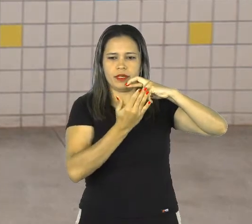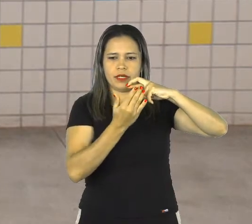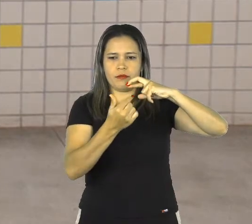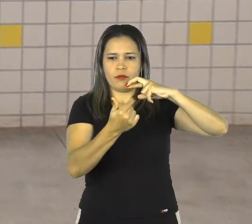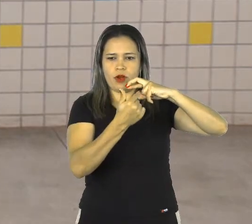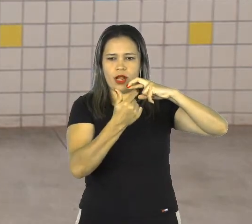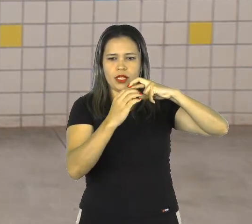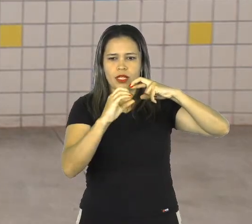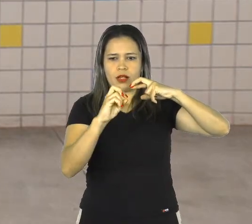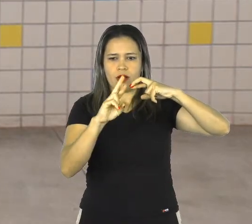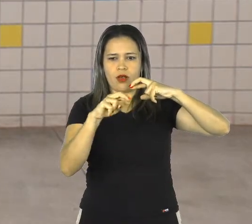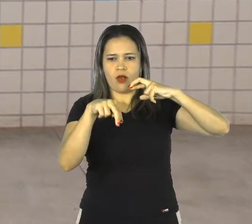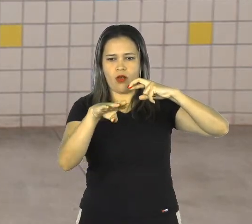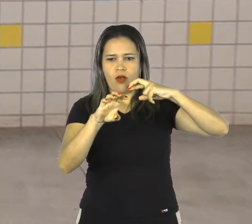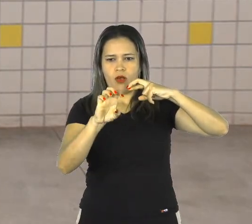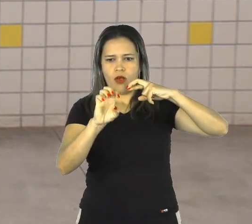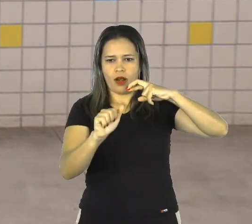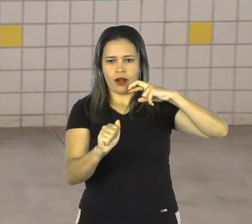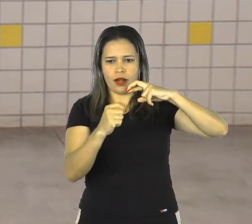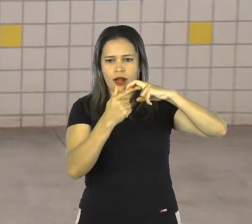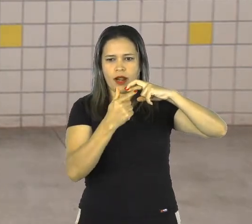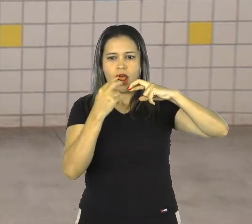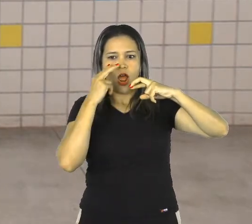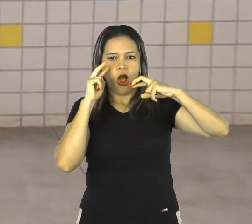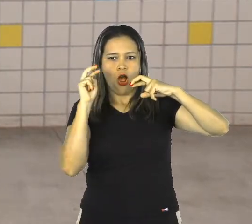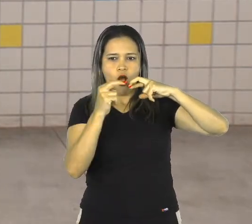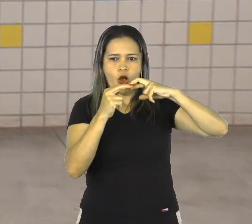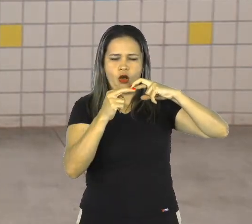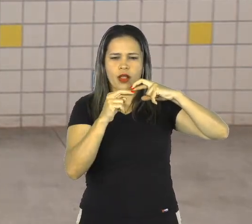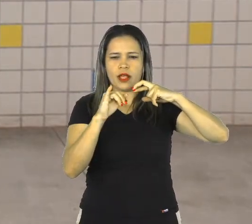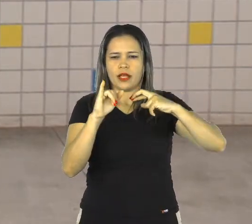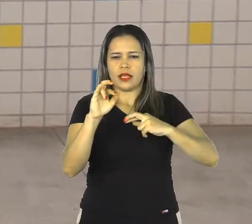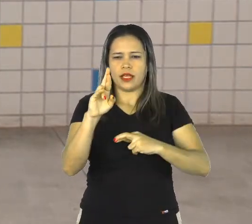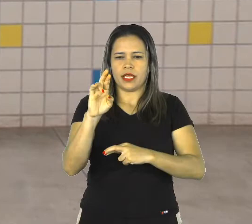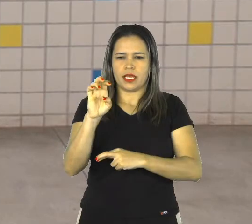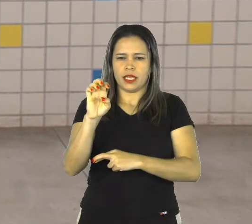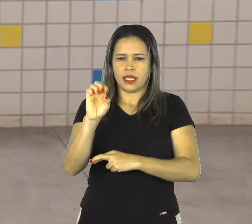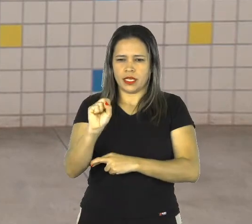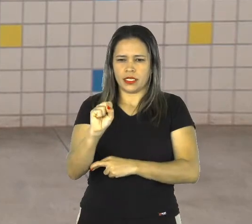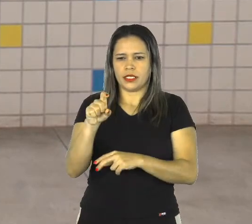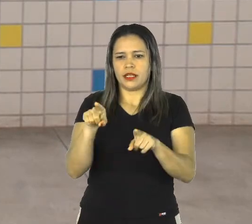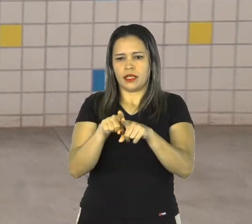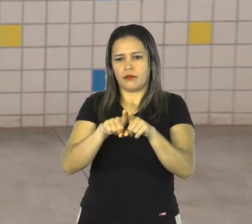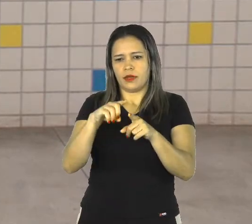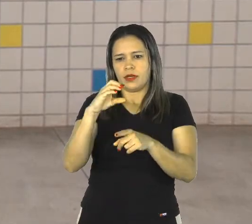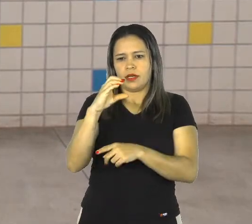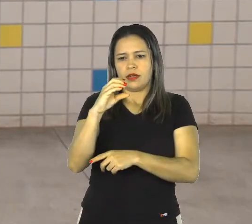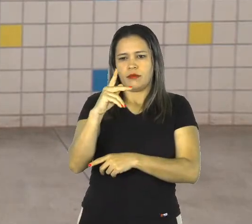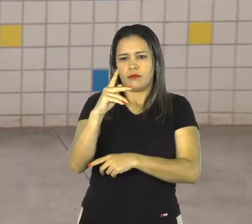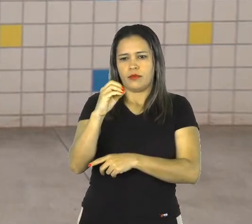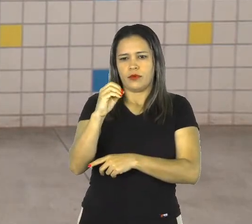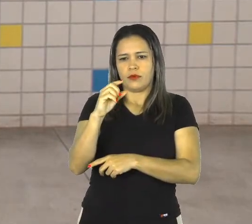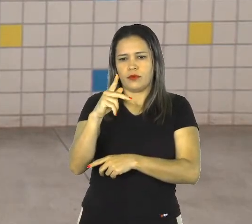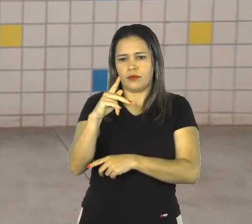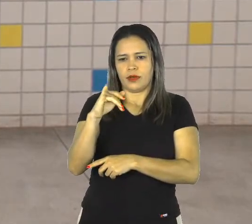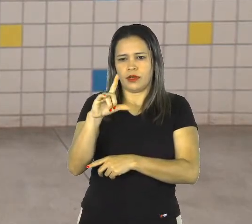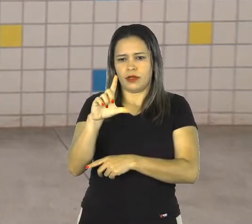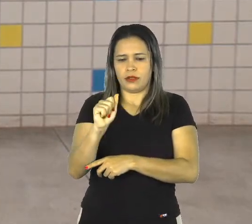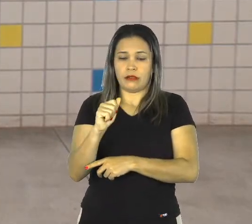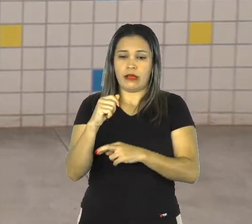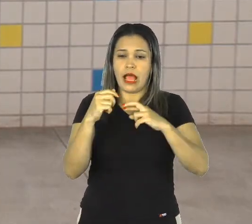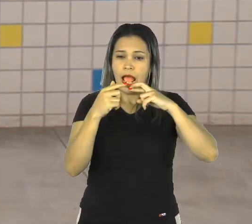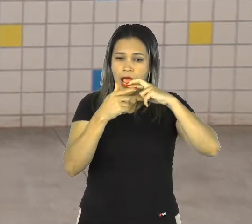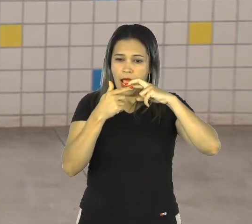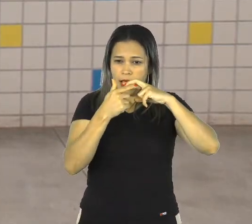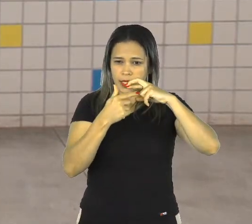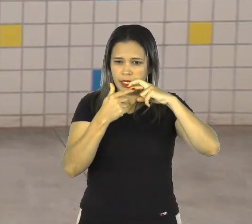nossa córnea, nós vamos enxergar a íris e a pupila. O que é a íris? A íris é a parte mais escura do nosso olho,